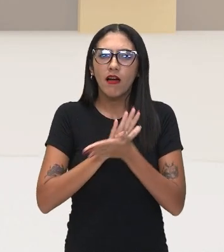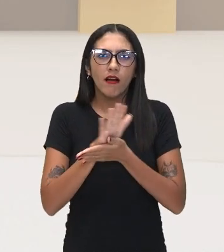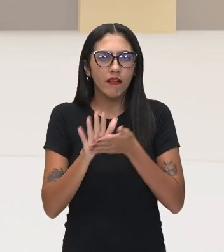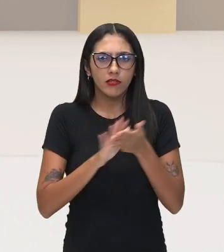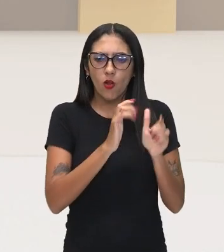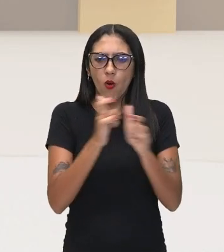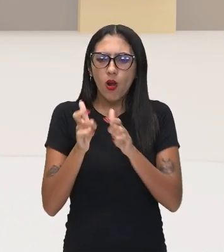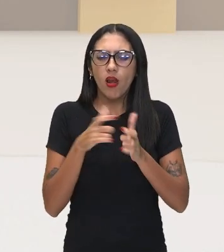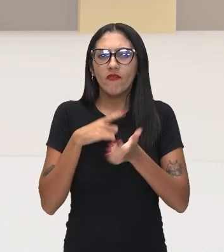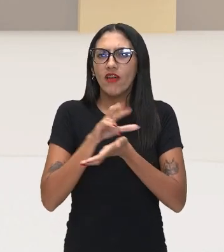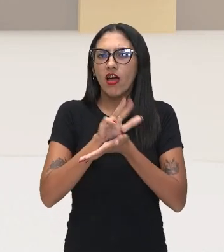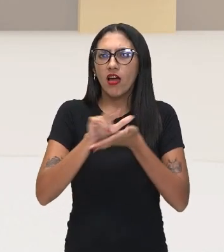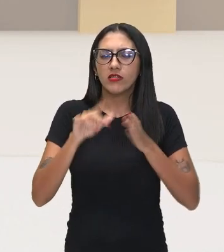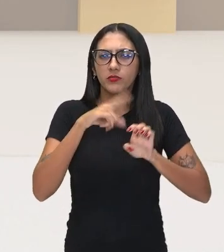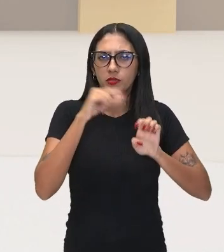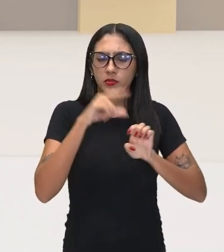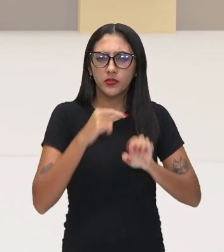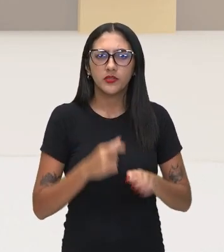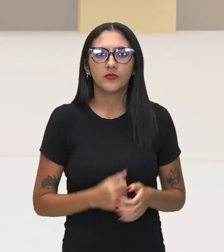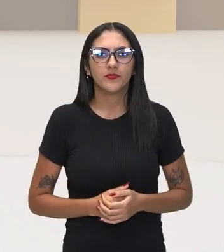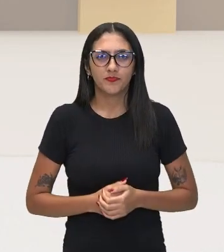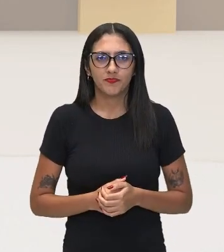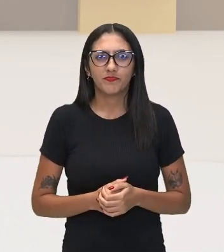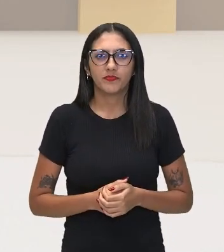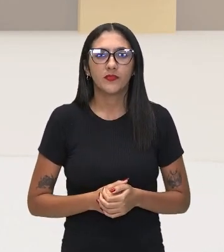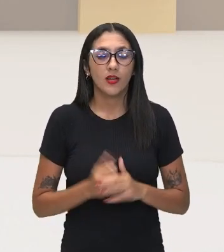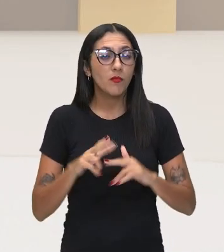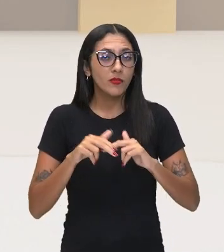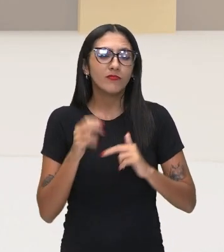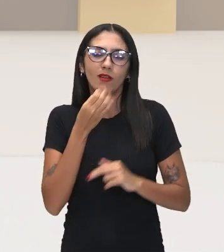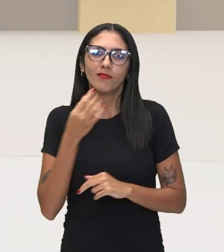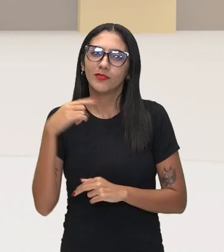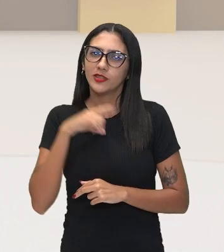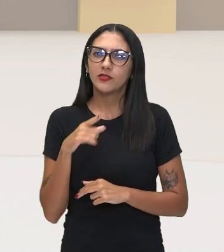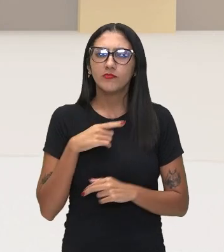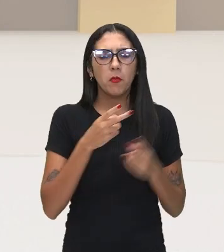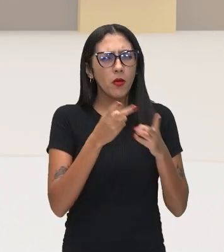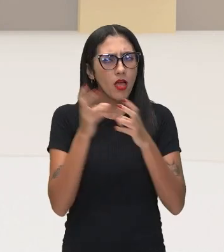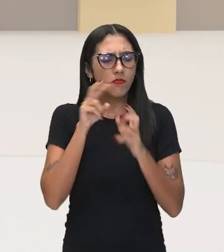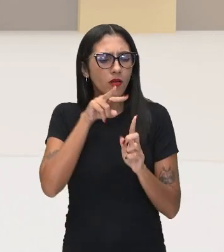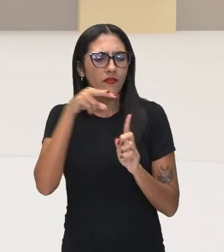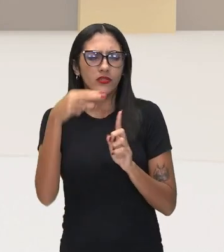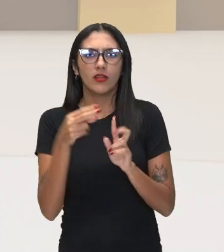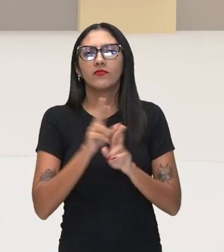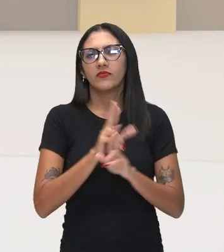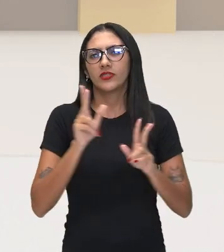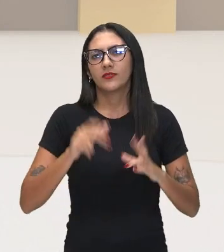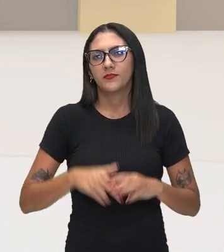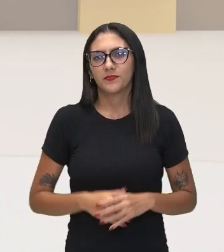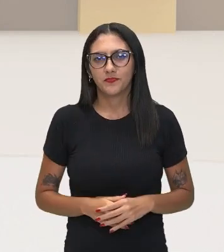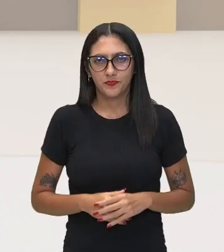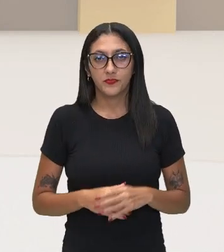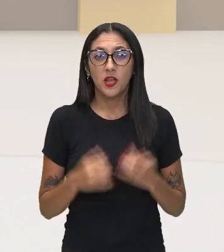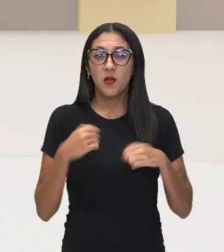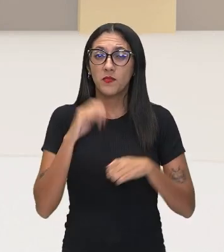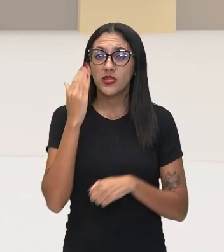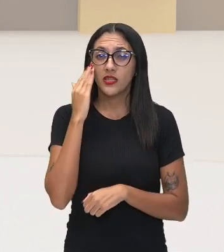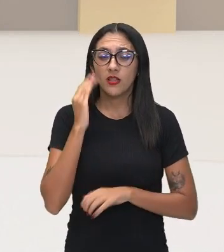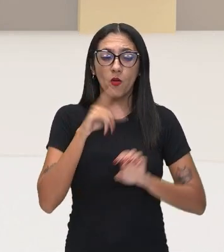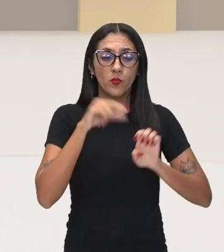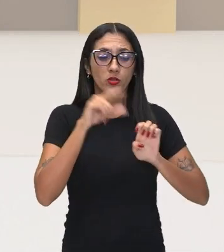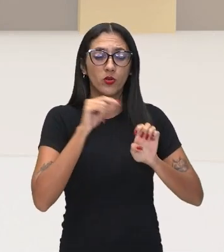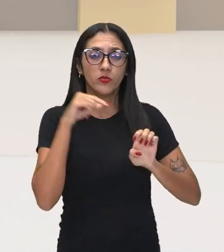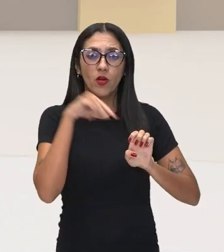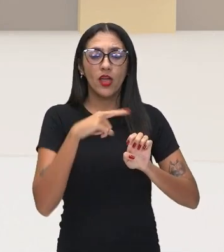redor, né? Então, é mais para a gente ampliar o nosso olhar. A gente precisa entender que o empreendedorismo ele